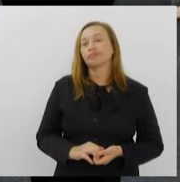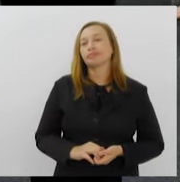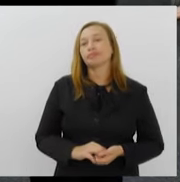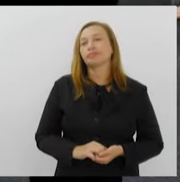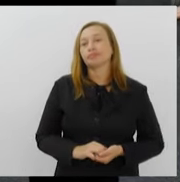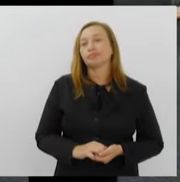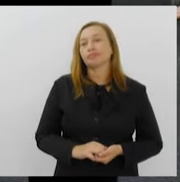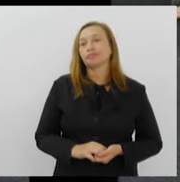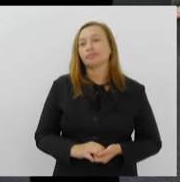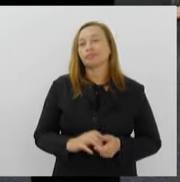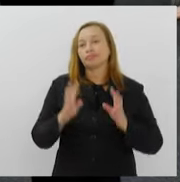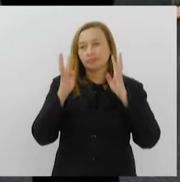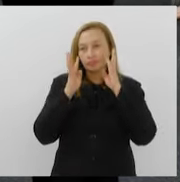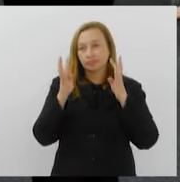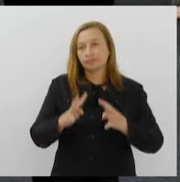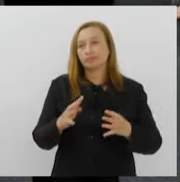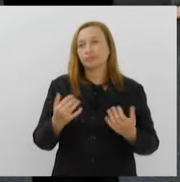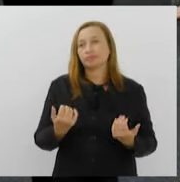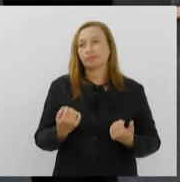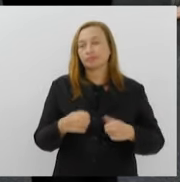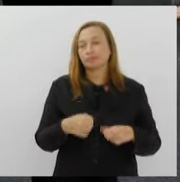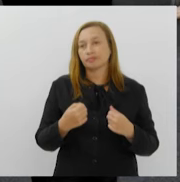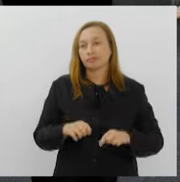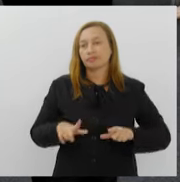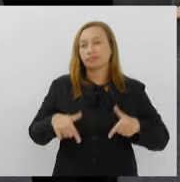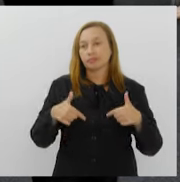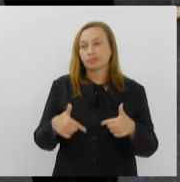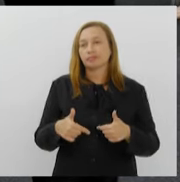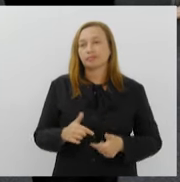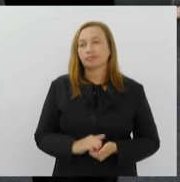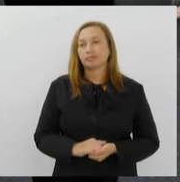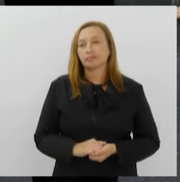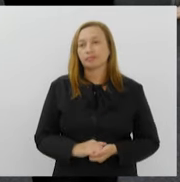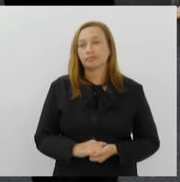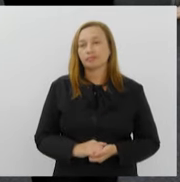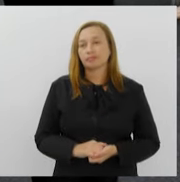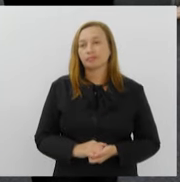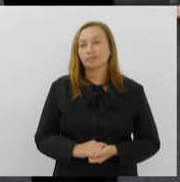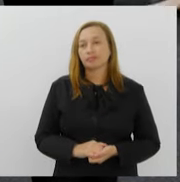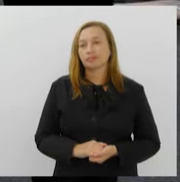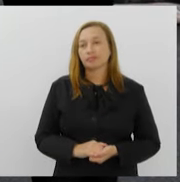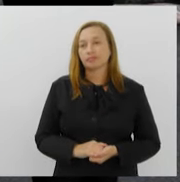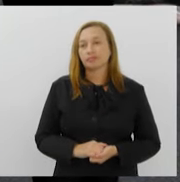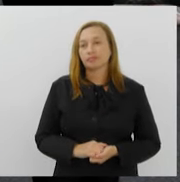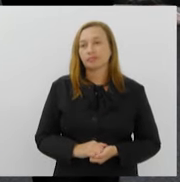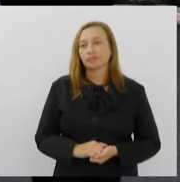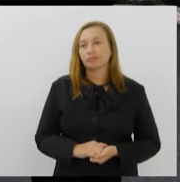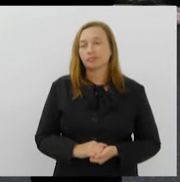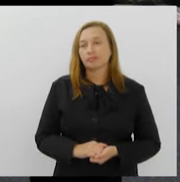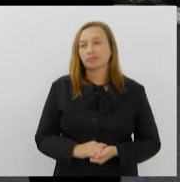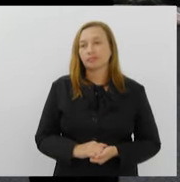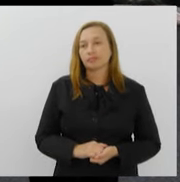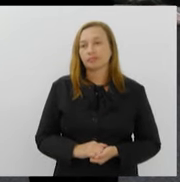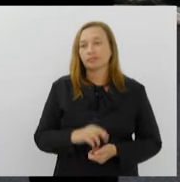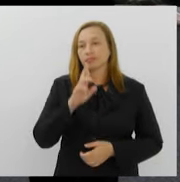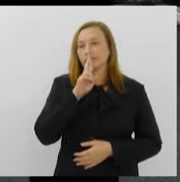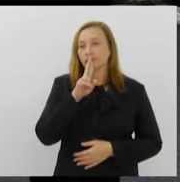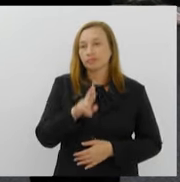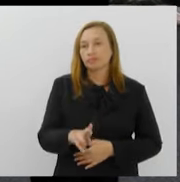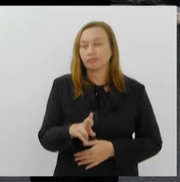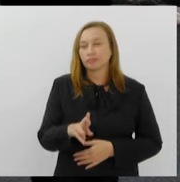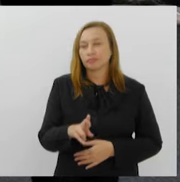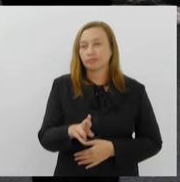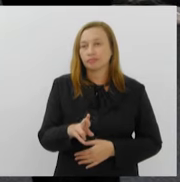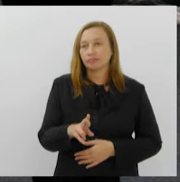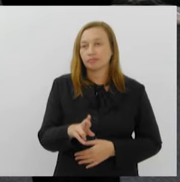atenção, é que nós temos que enfrentar de uma forma definitiva o resultado desse